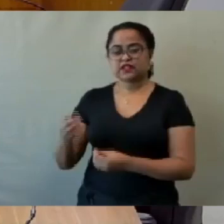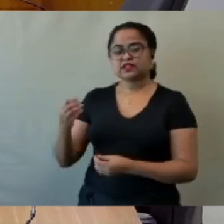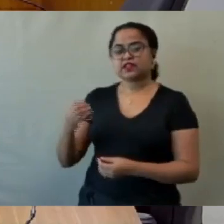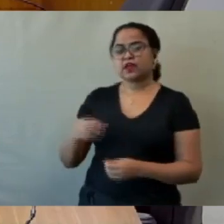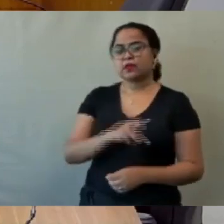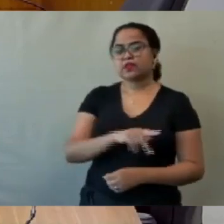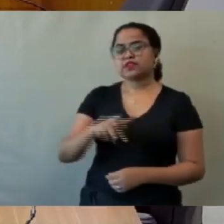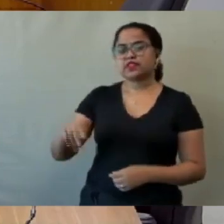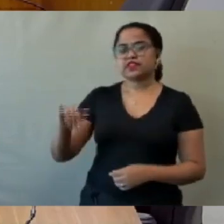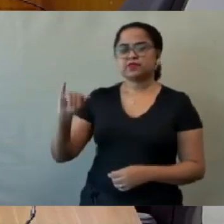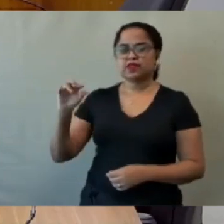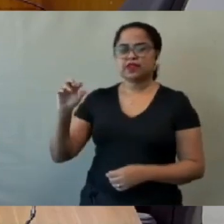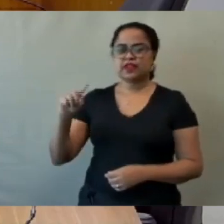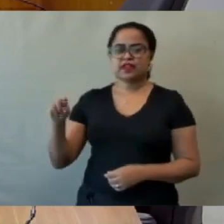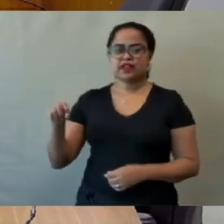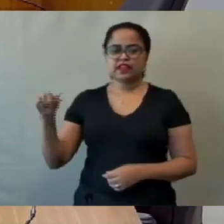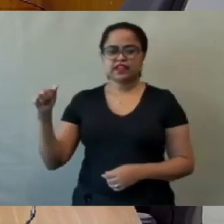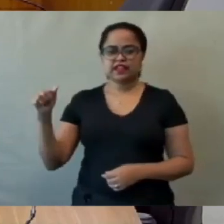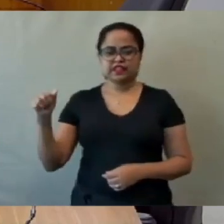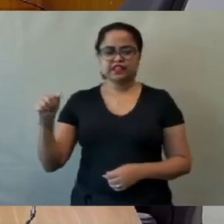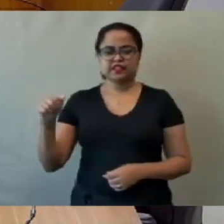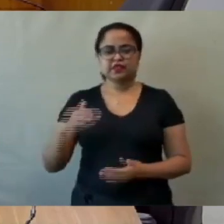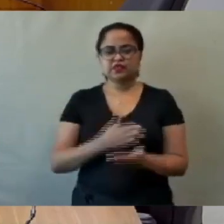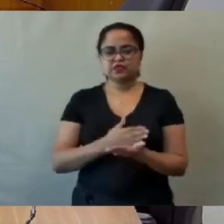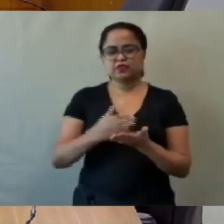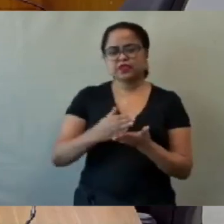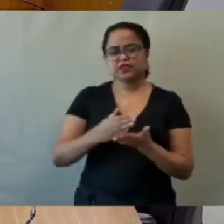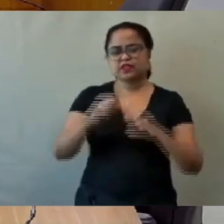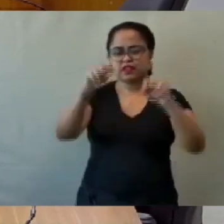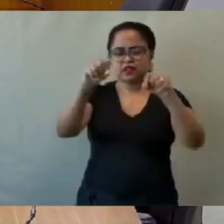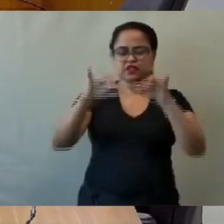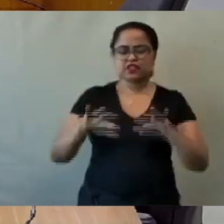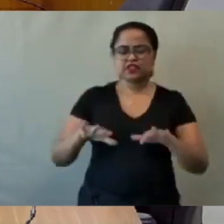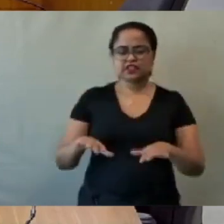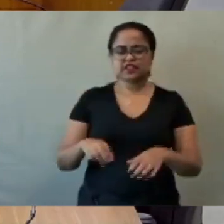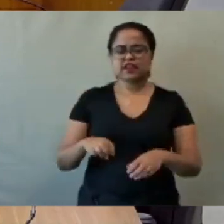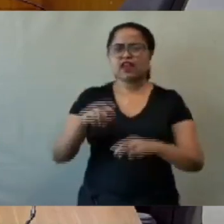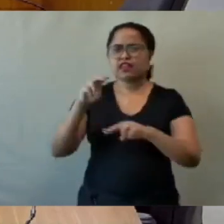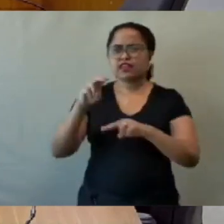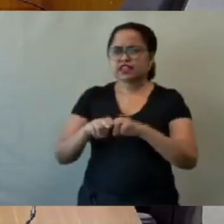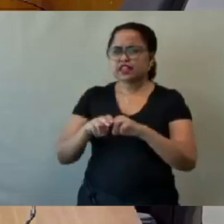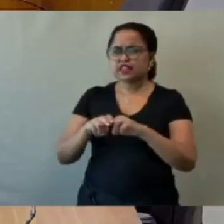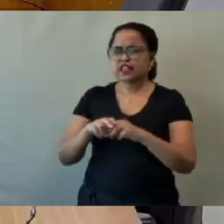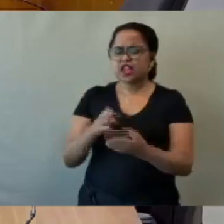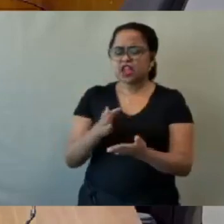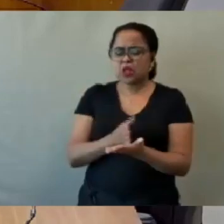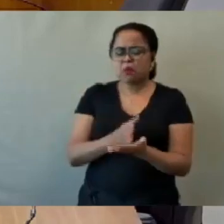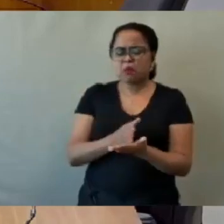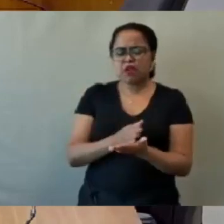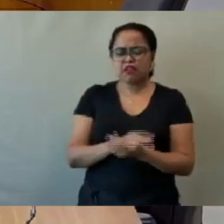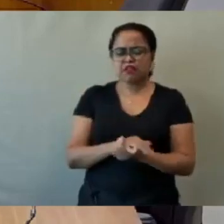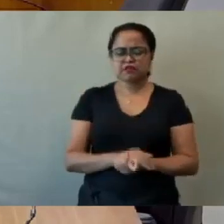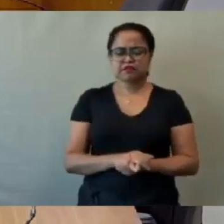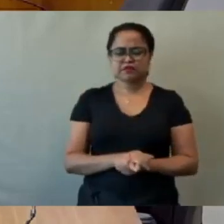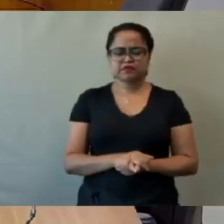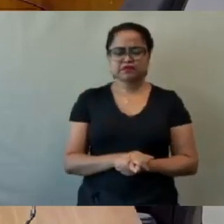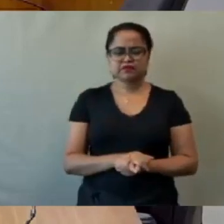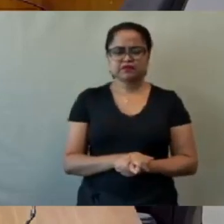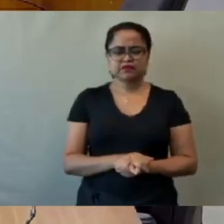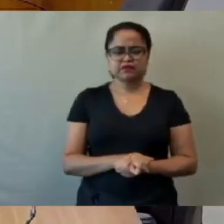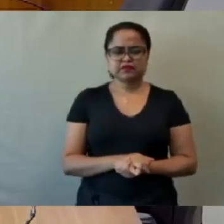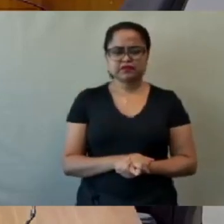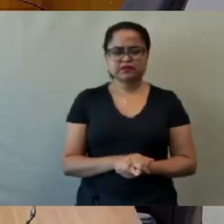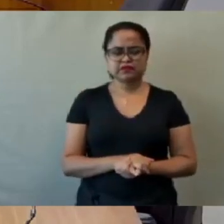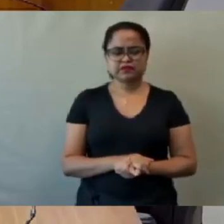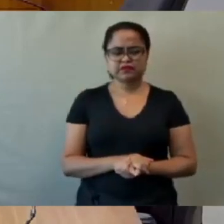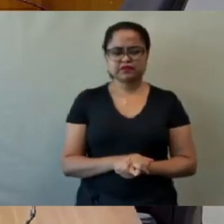Lourença, para a gente começar a nossa audiência. Você senta aqui no meio? Sentar aqui do lado? Ou você prefere? Eu fico aqui, você fica ali. Porque